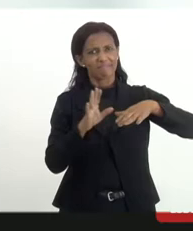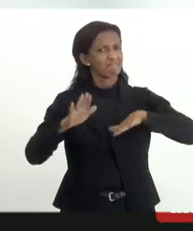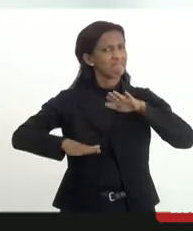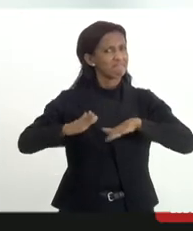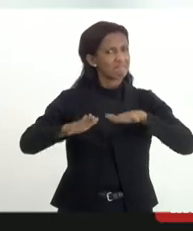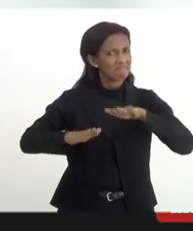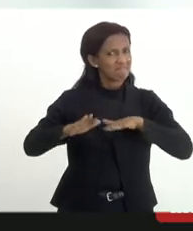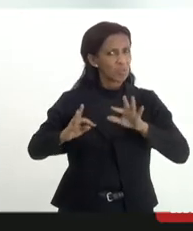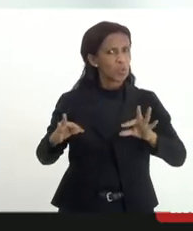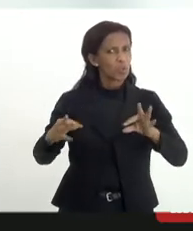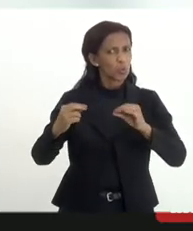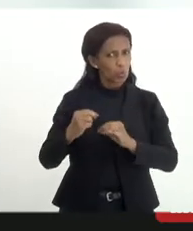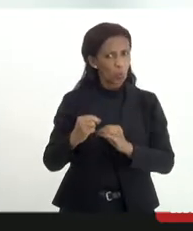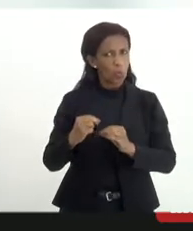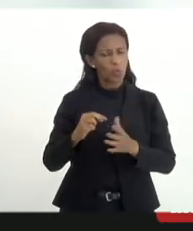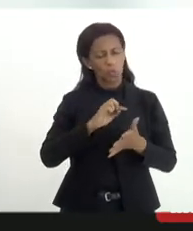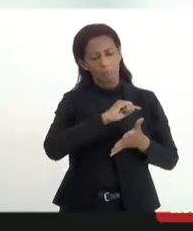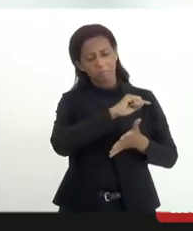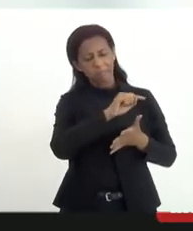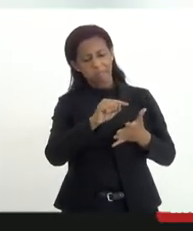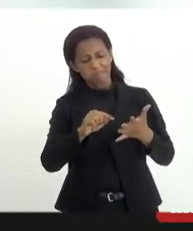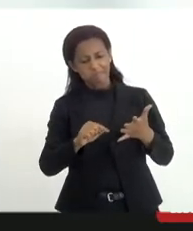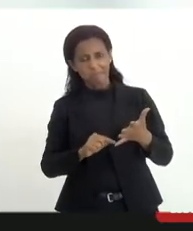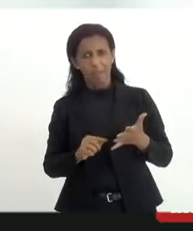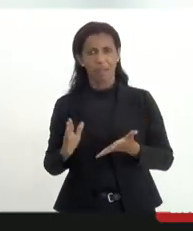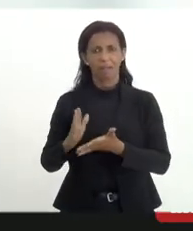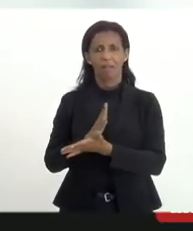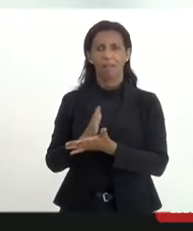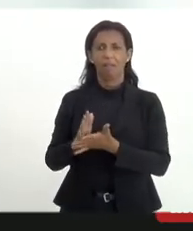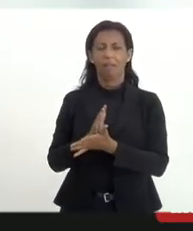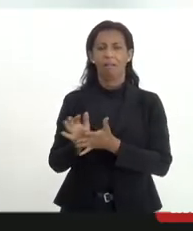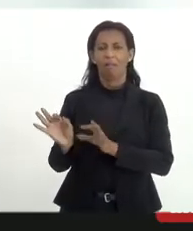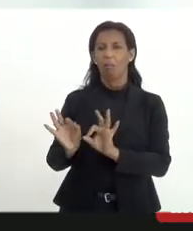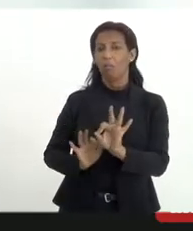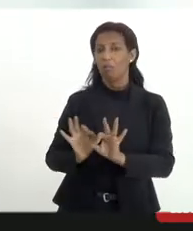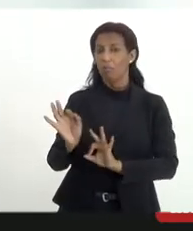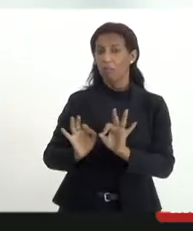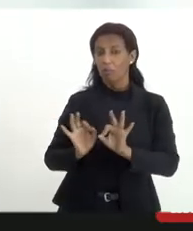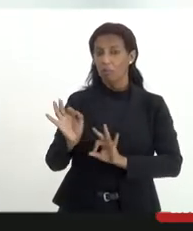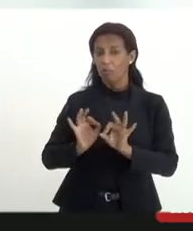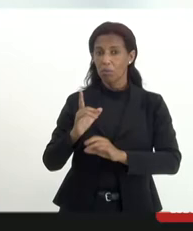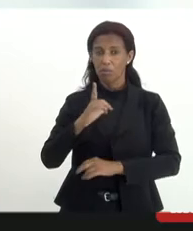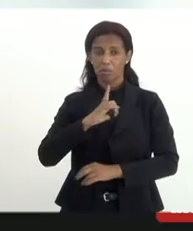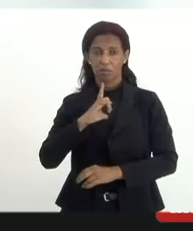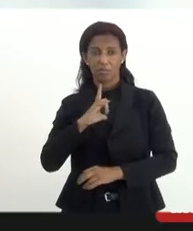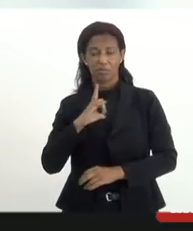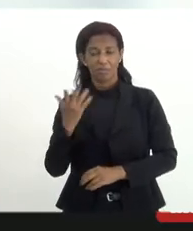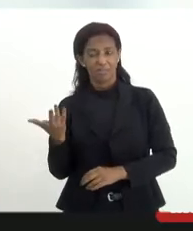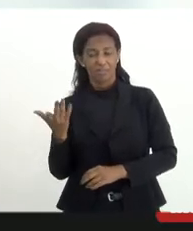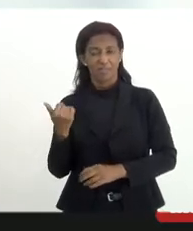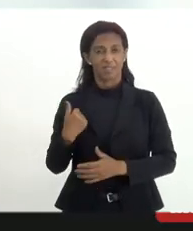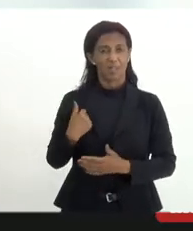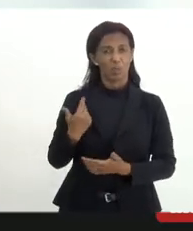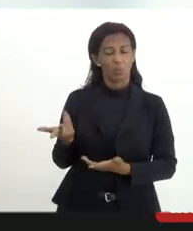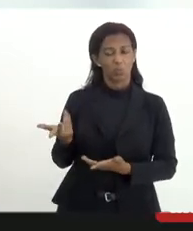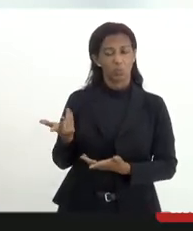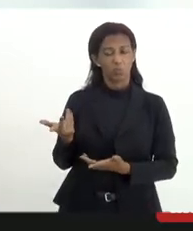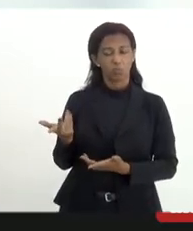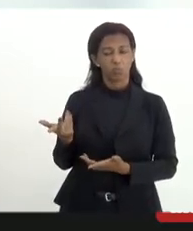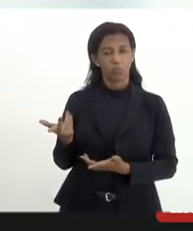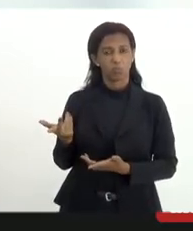Apesar de que todos os pontos terem, de alguma forma, em tese, algum embasamento